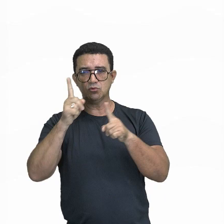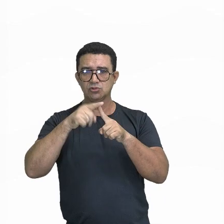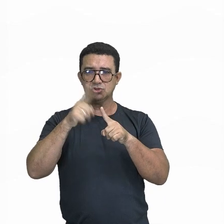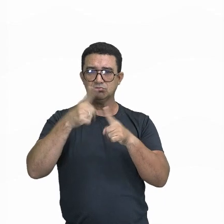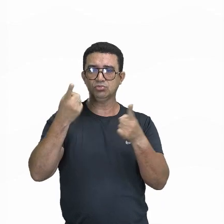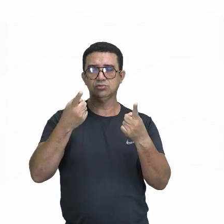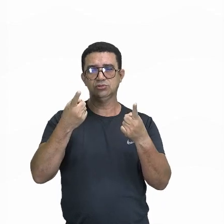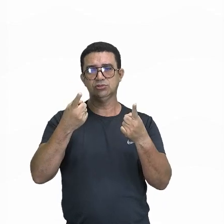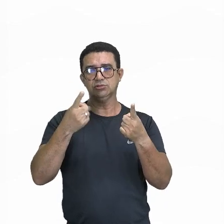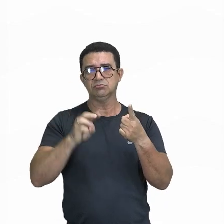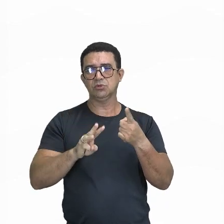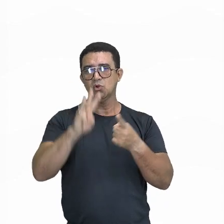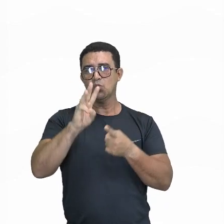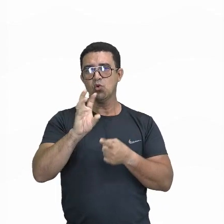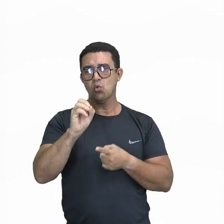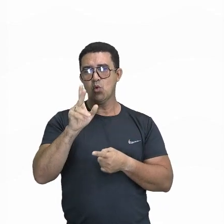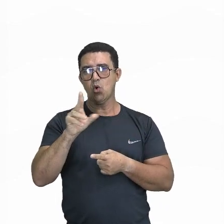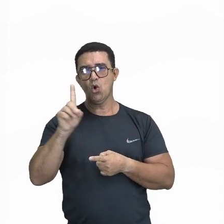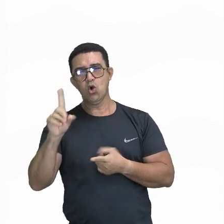Word, Excel,